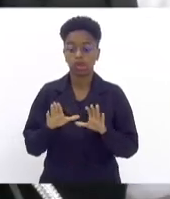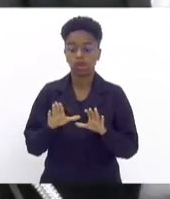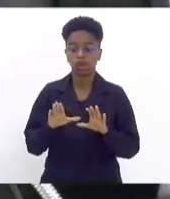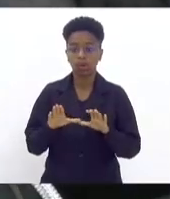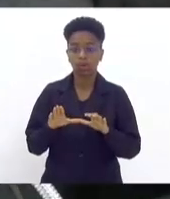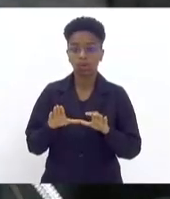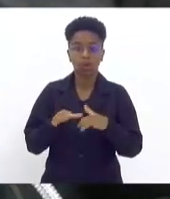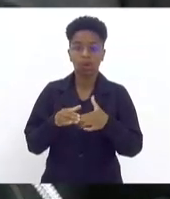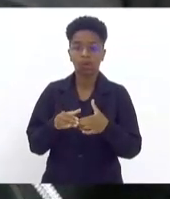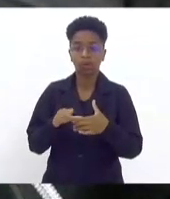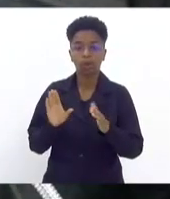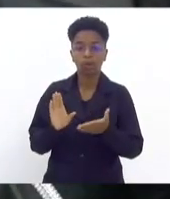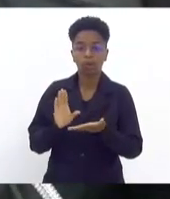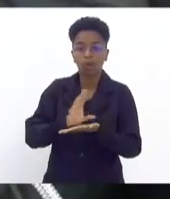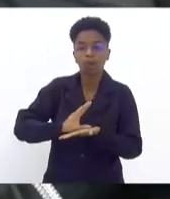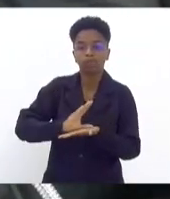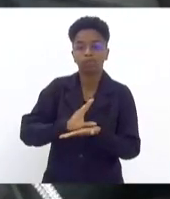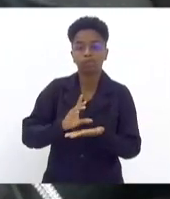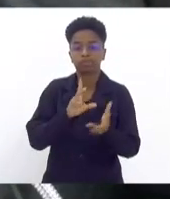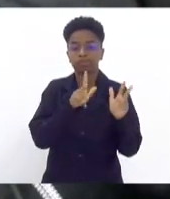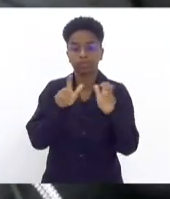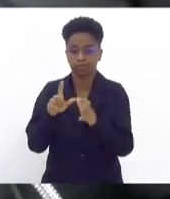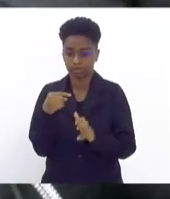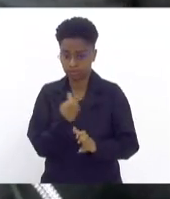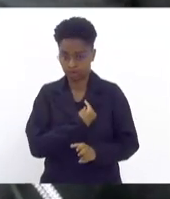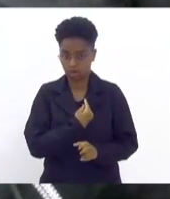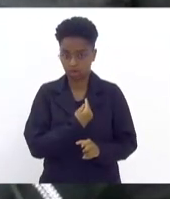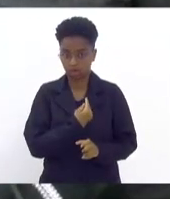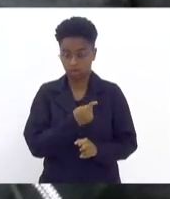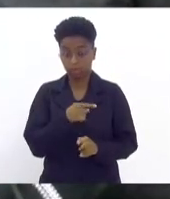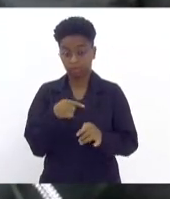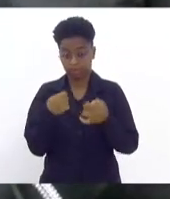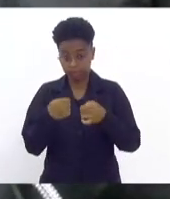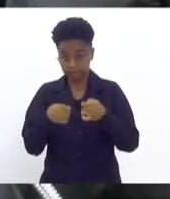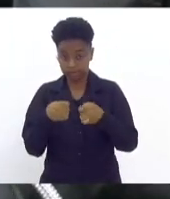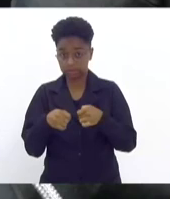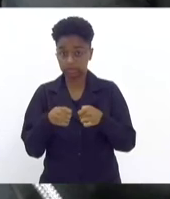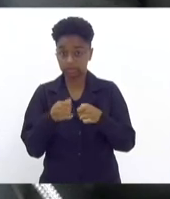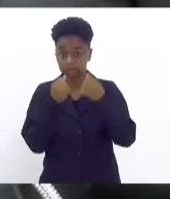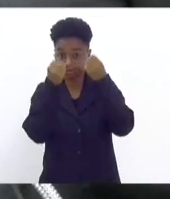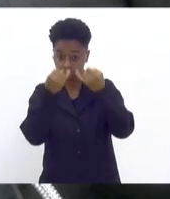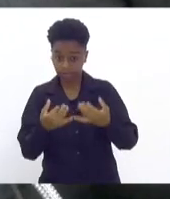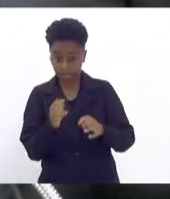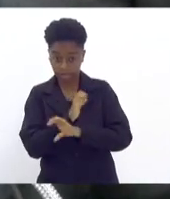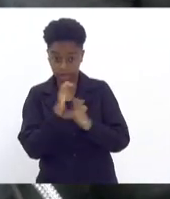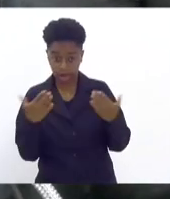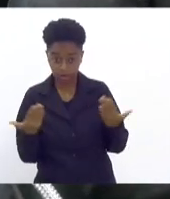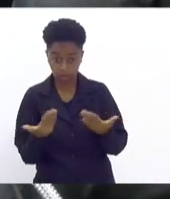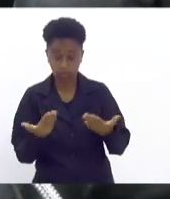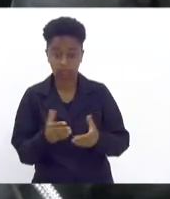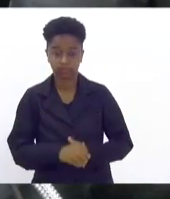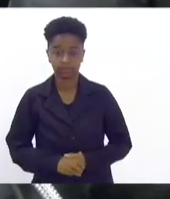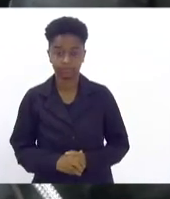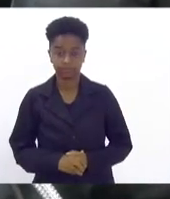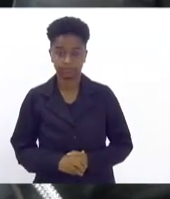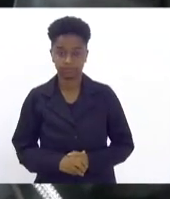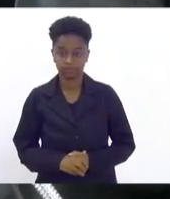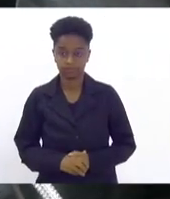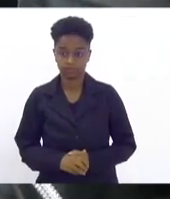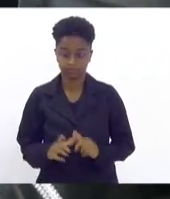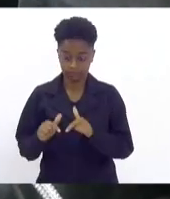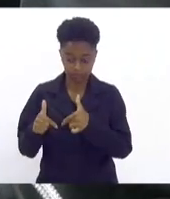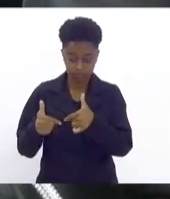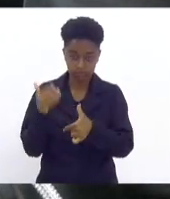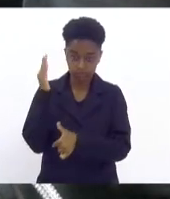foi a aplicabilidade, e eu faço questão de fazer a menção aqui em público, a objeto da ação